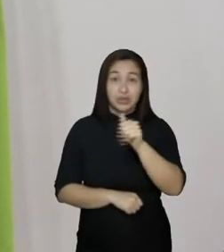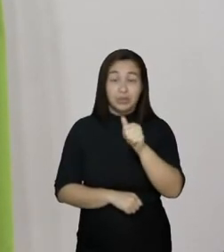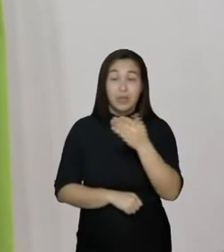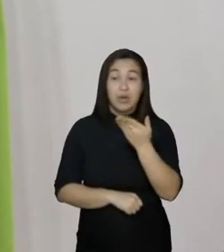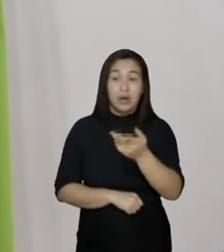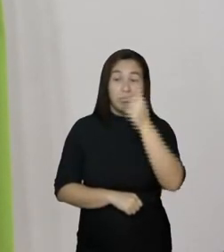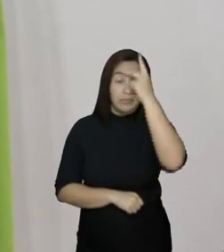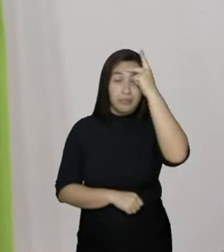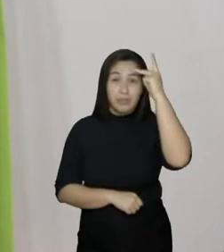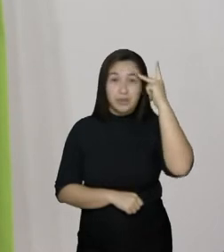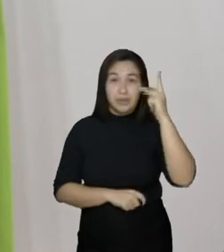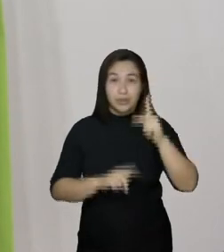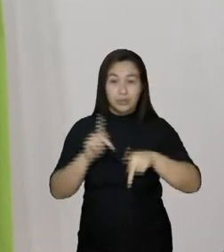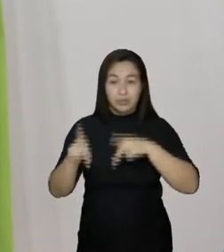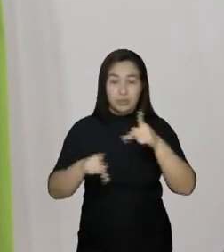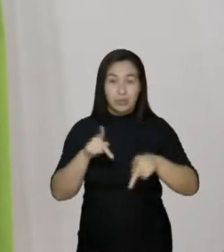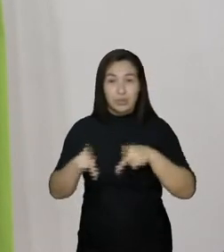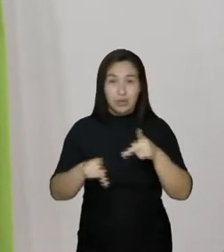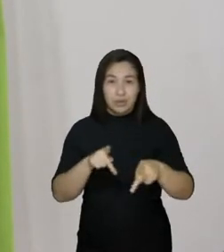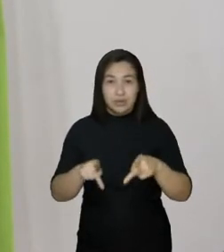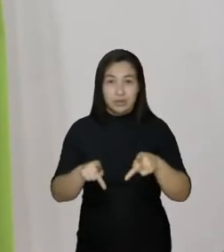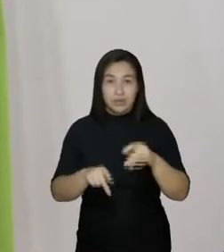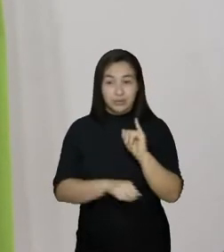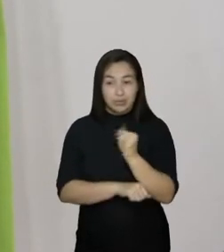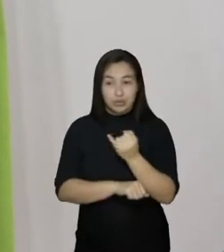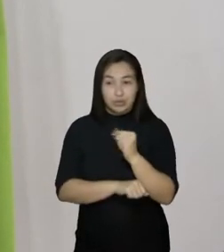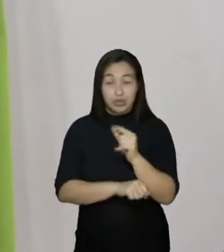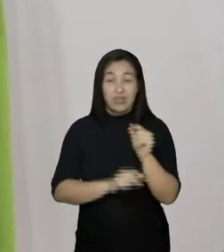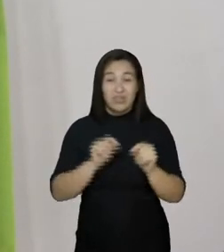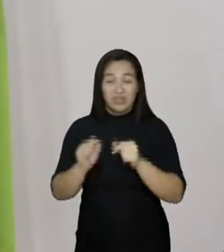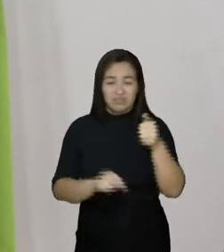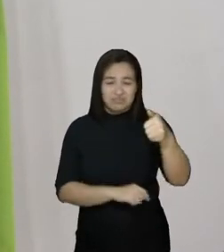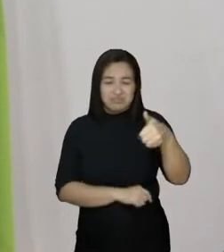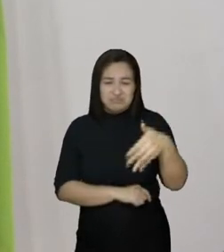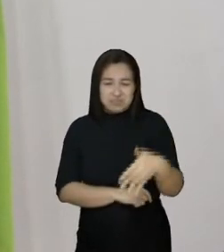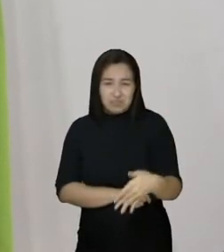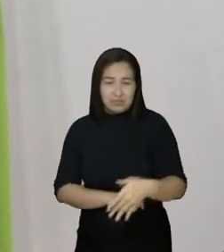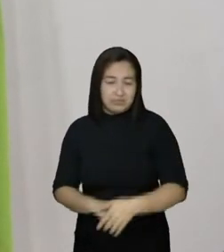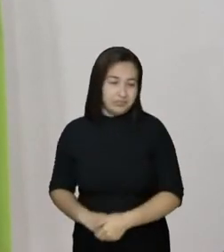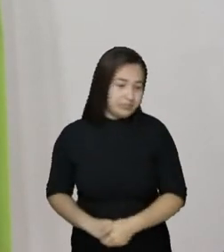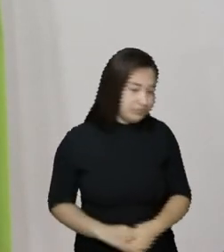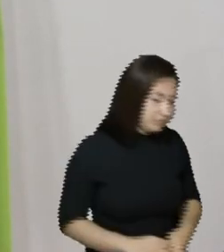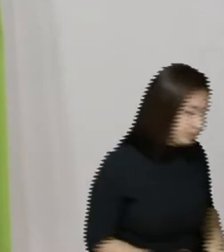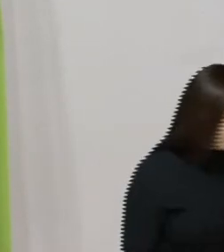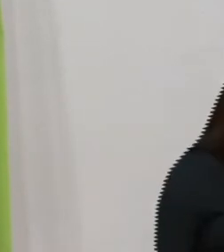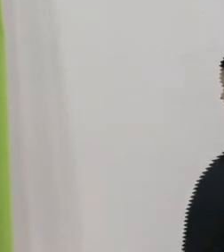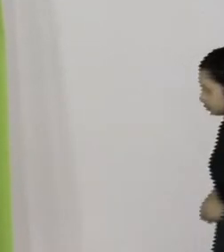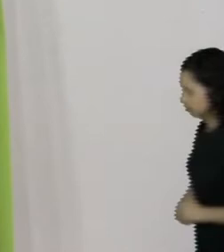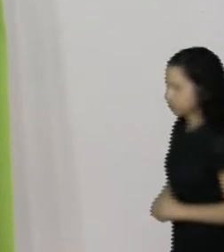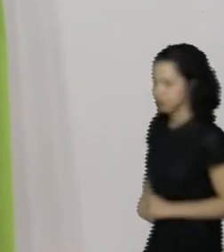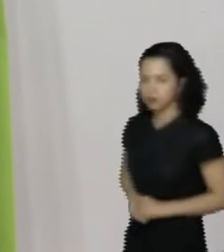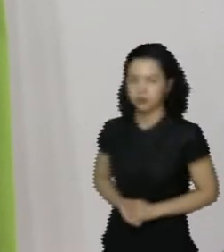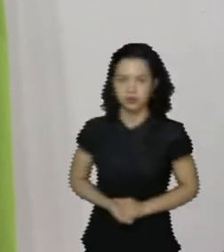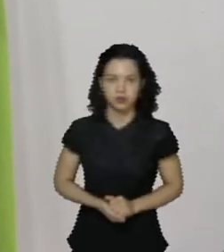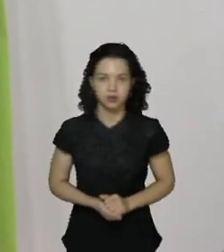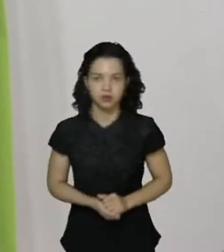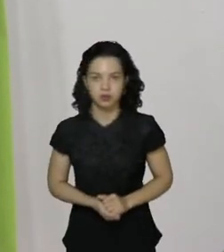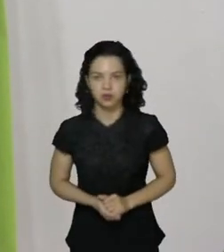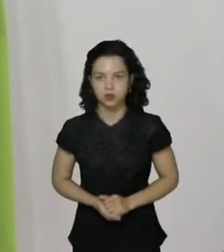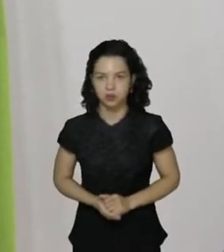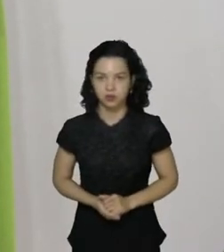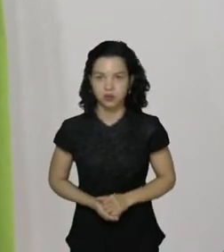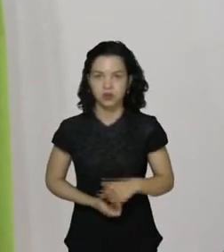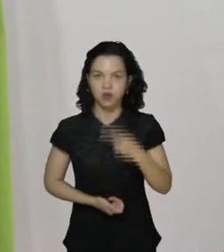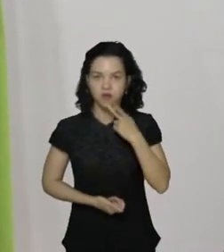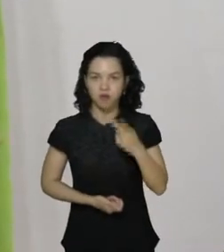joinvilense de esgoto, resíduos finais, que foi uma forma bonita que ela encontrou para chamar o povo de dejetos, e chamou